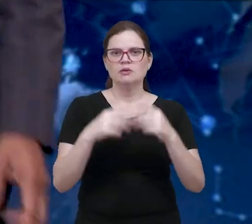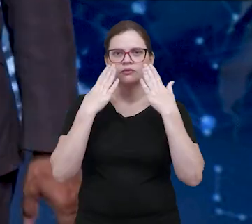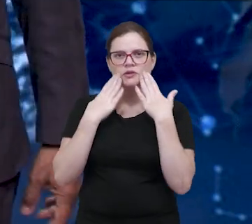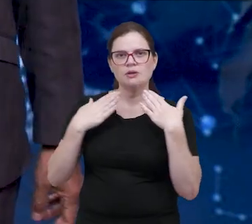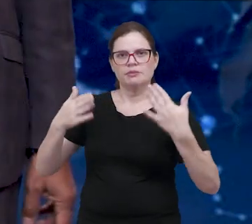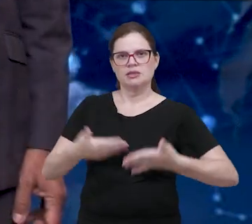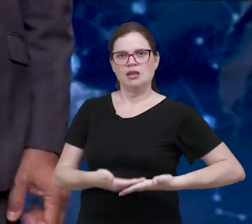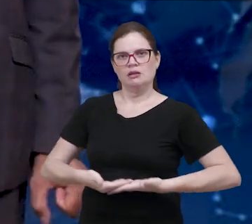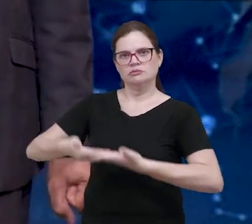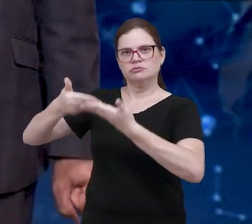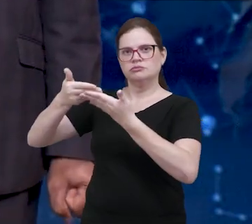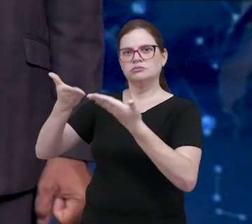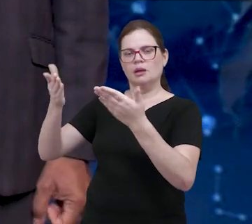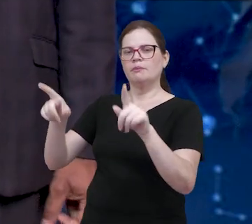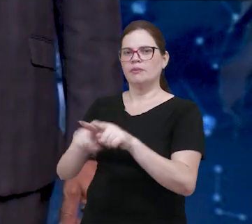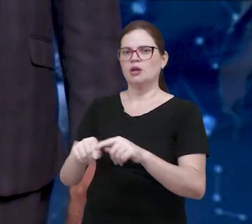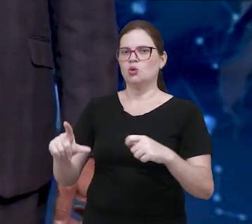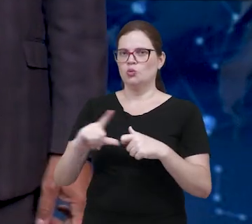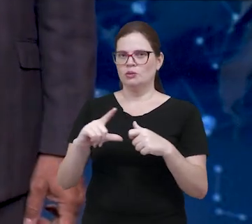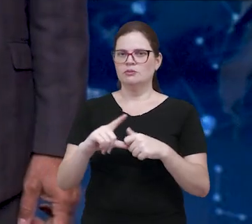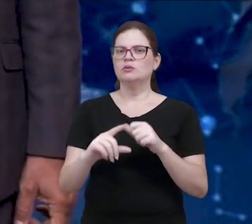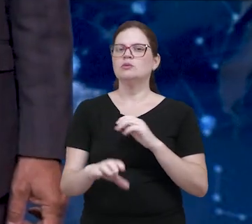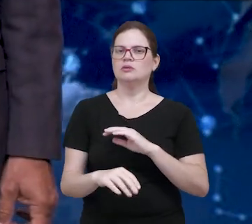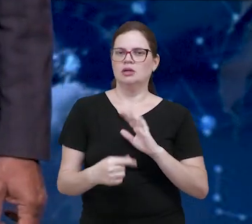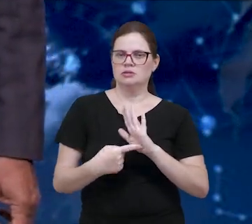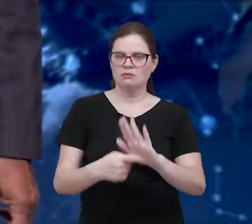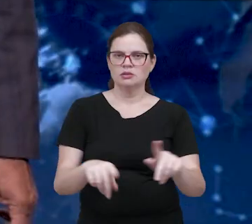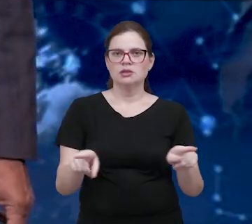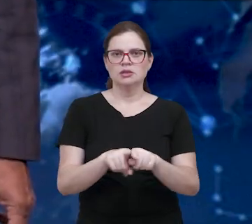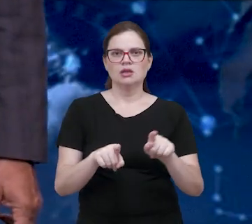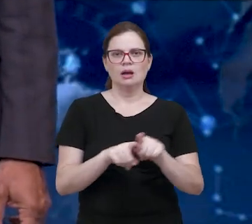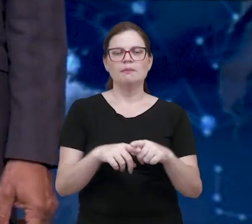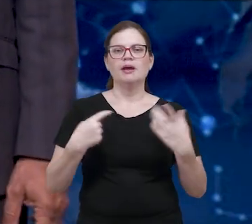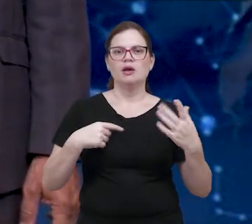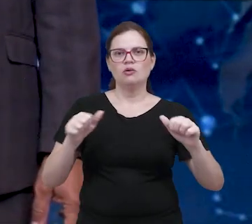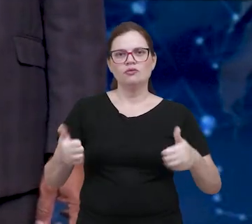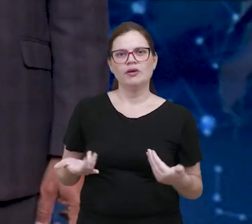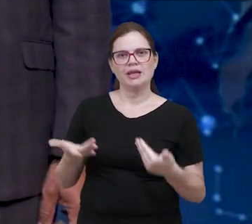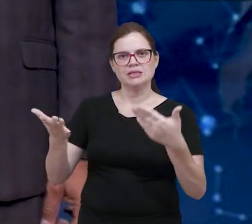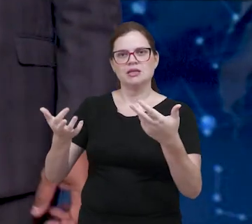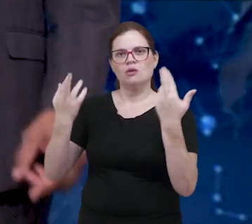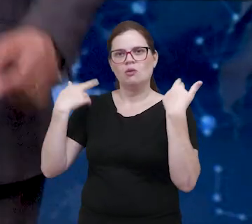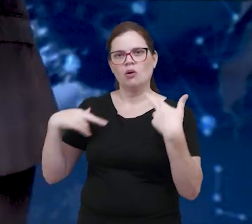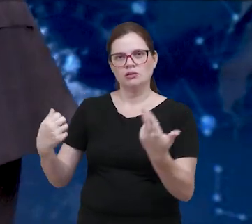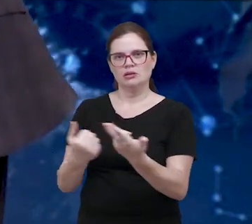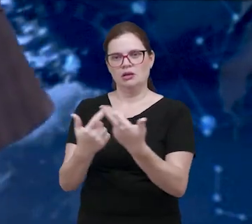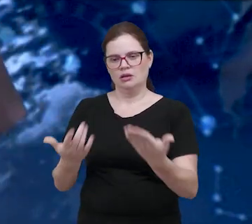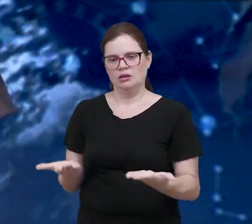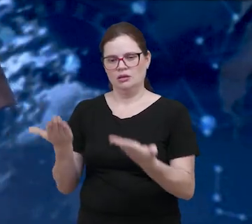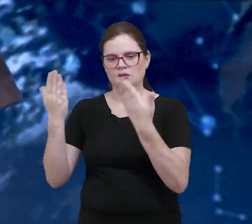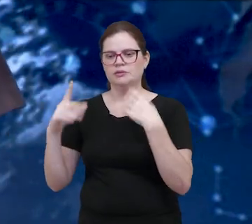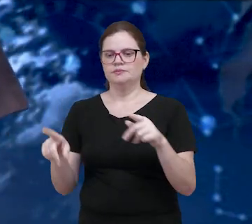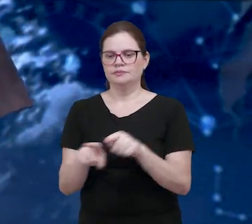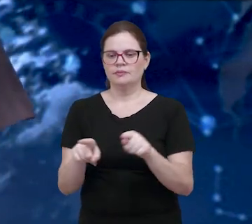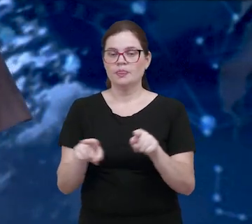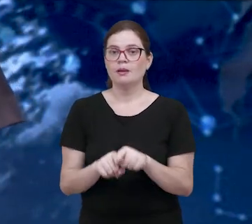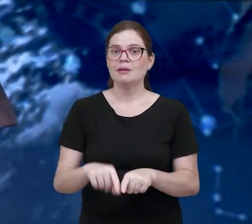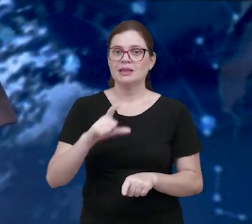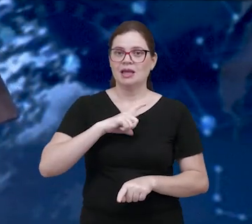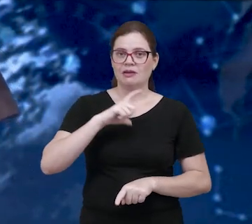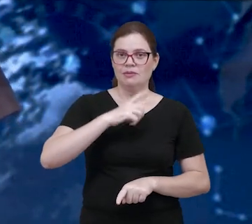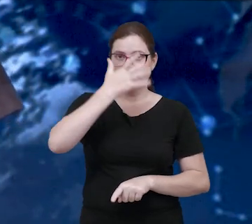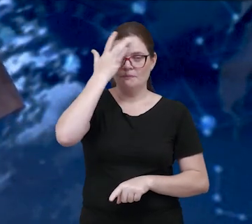lei, Lucas 2, 22. Ofereceu o sacrifício segundo a lei, Lucas 2, 24. Foi